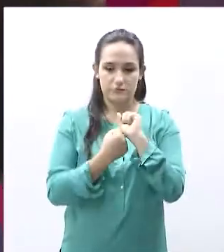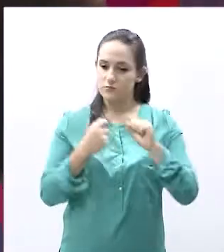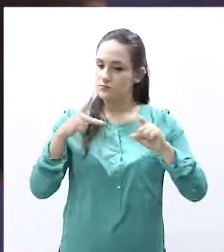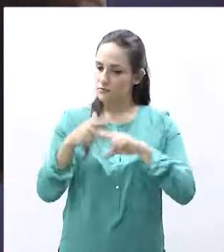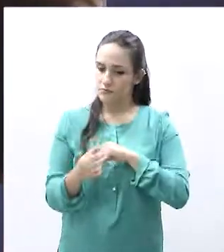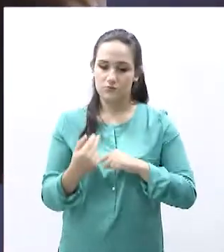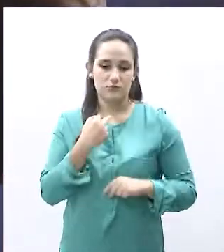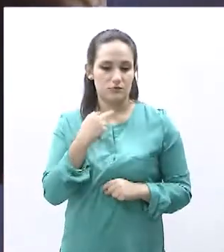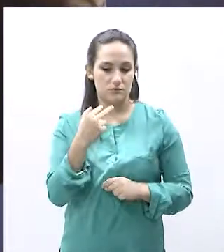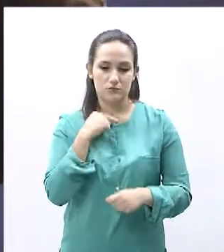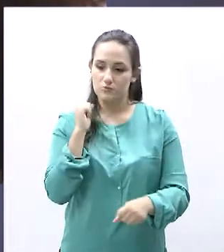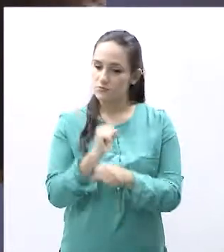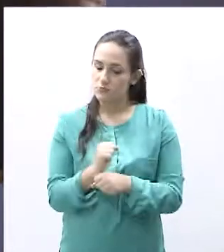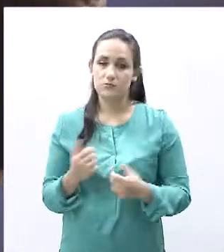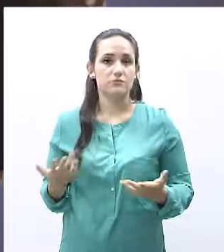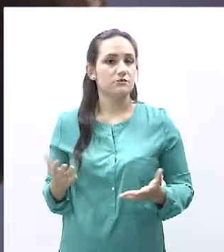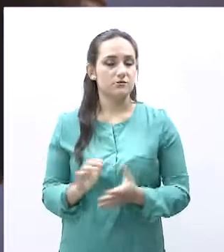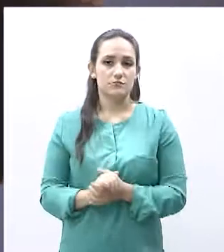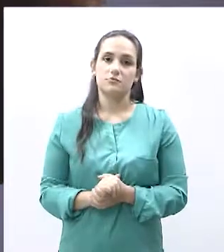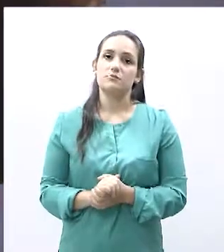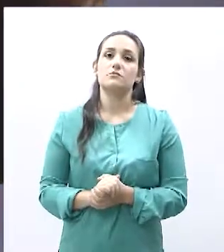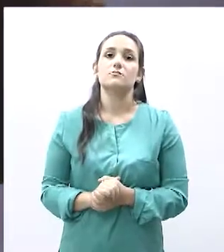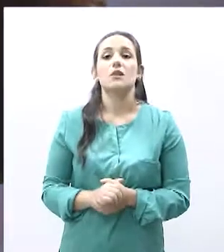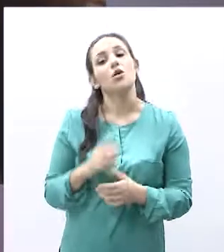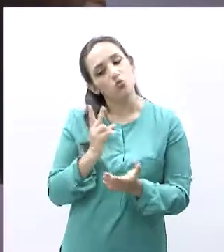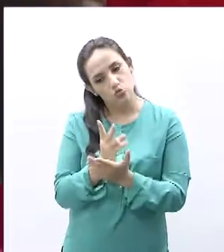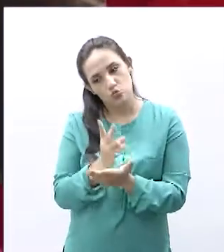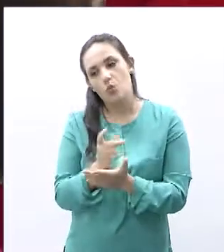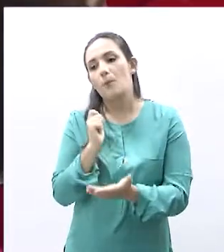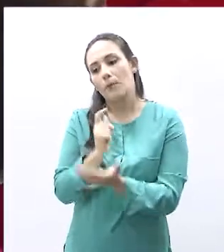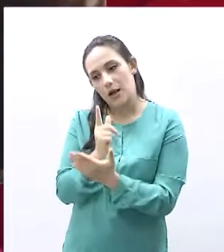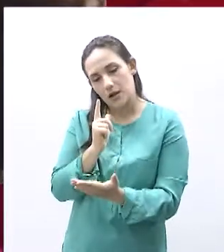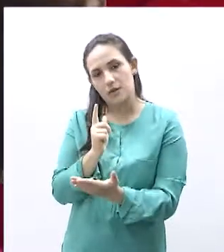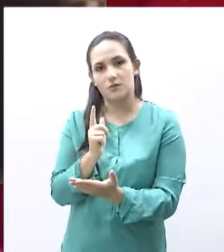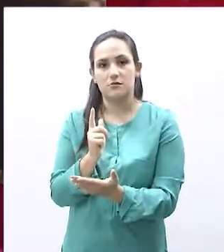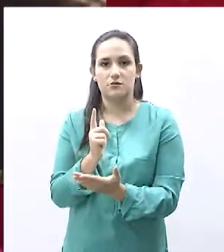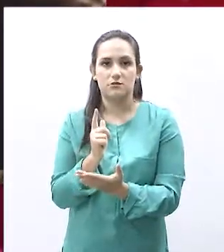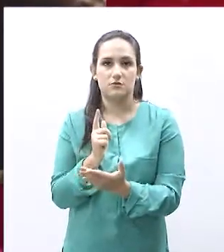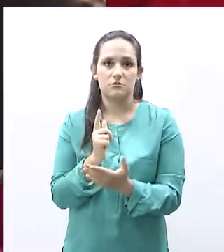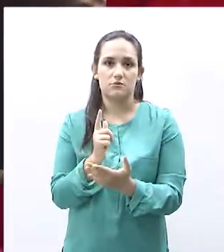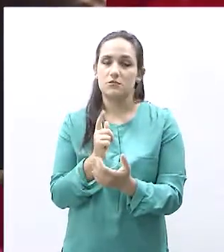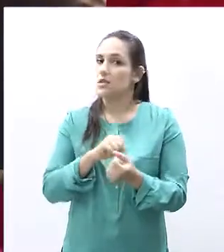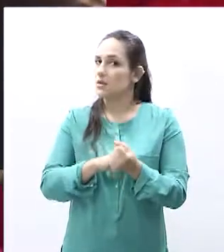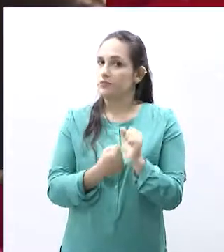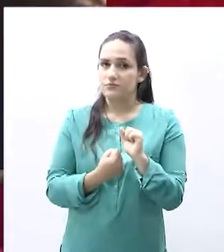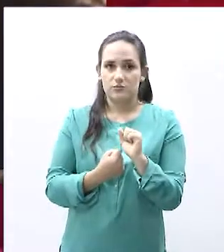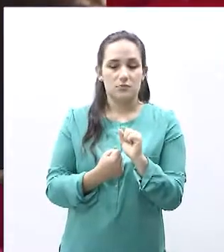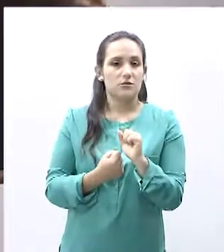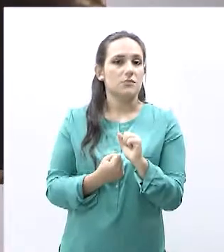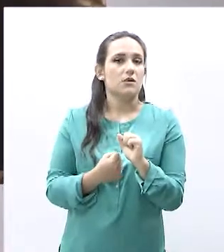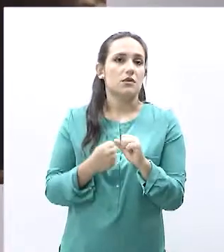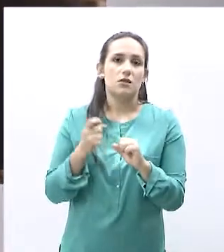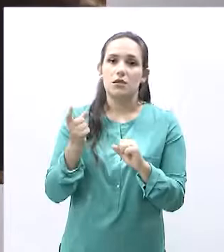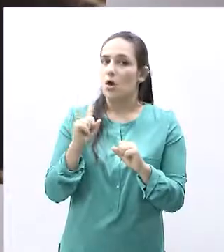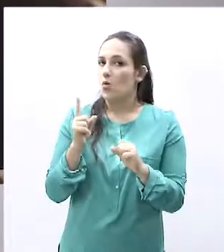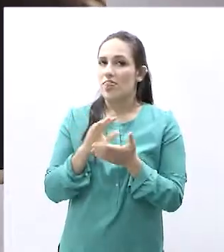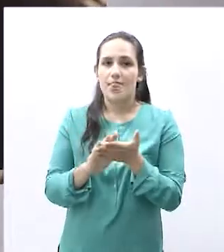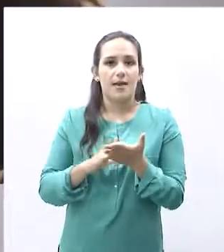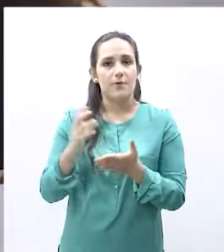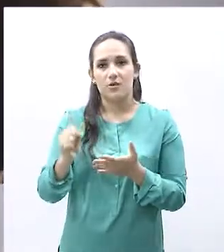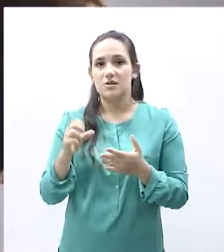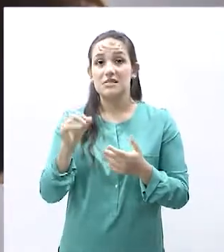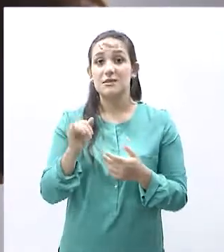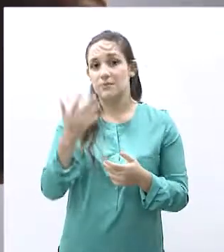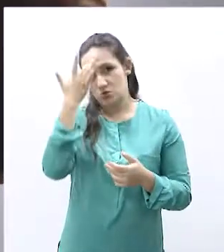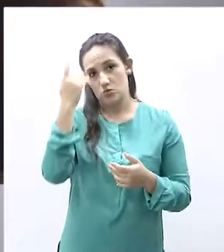benefícios por falta de prova de vida. Os benefícios não estão suspensos por falta de prova de vida e não